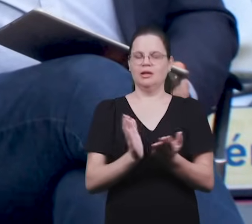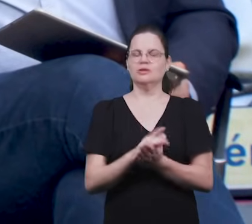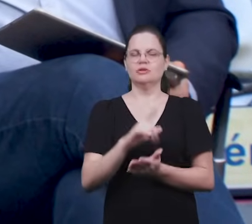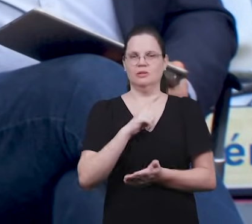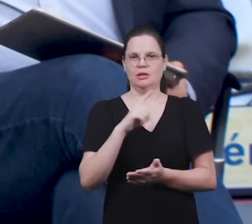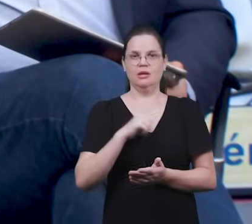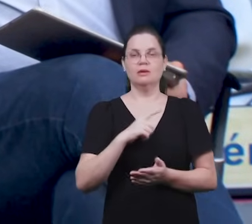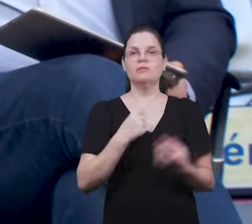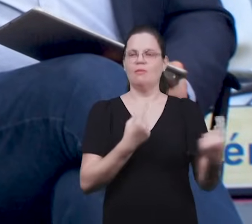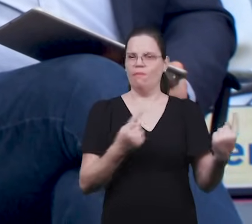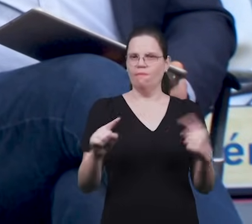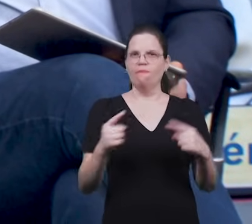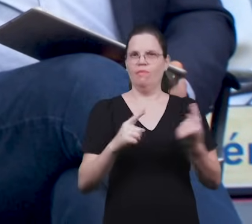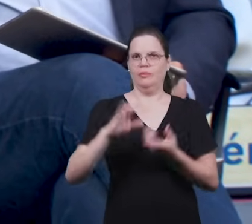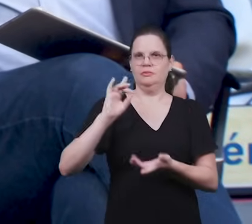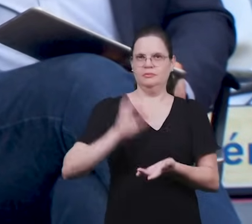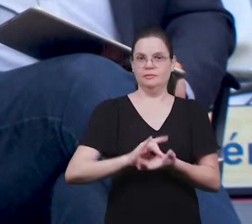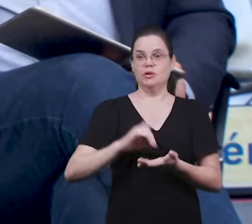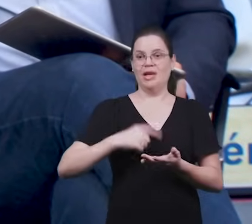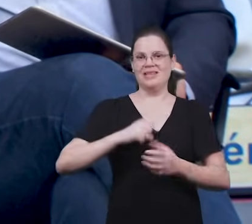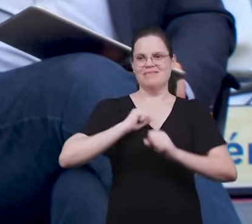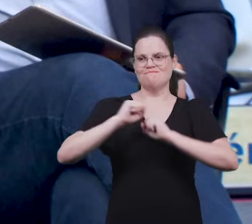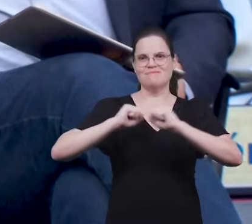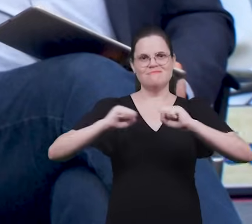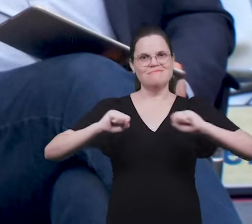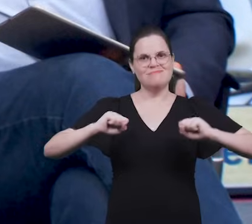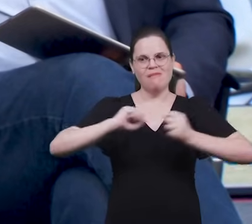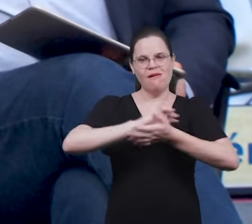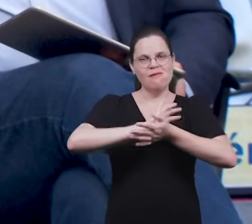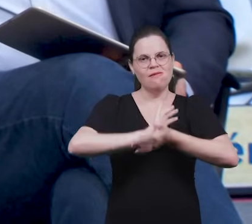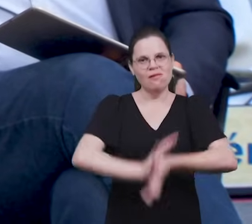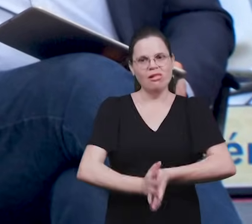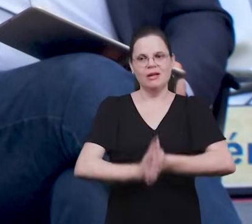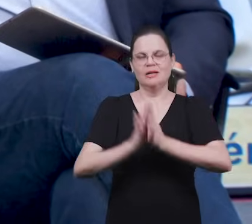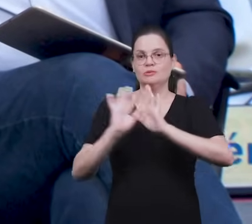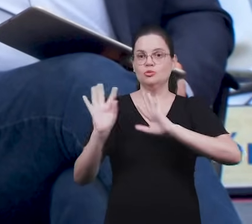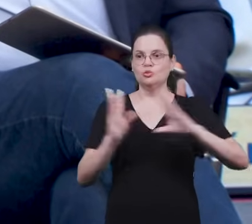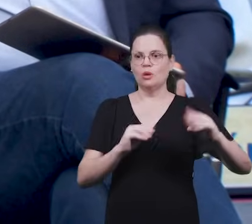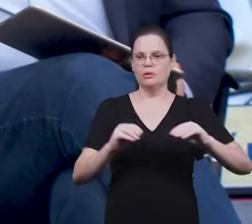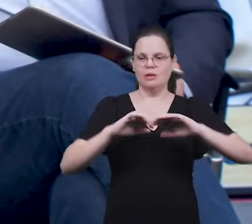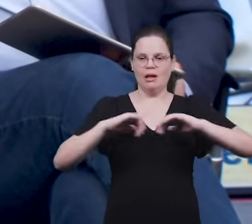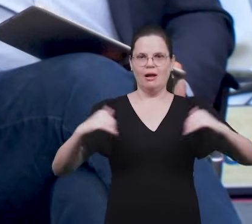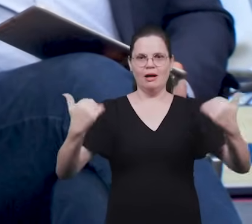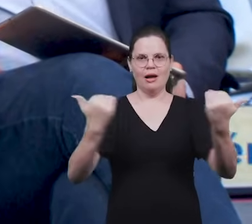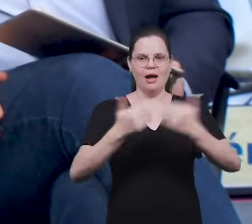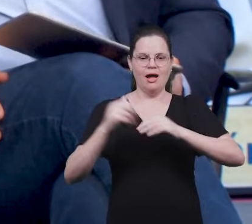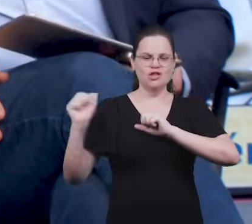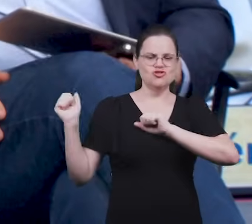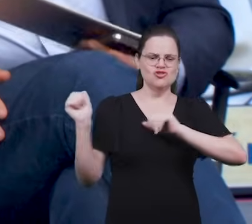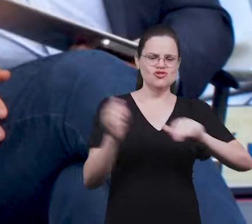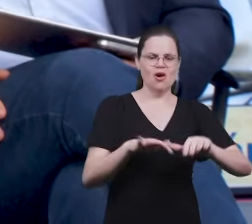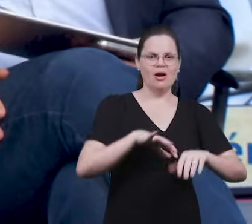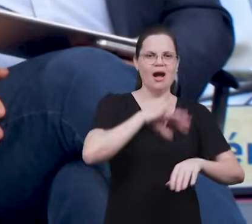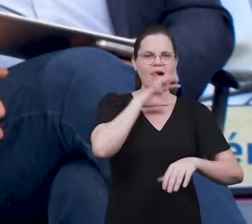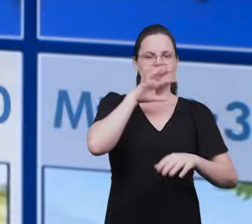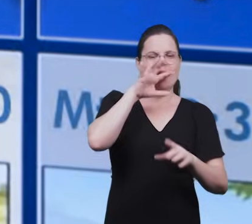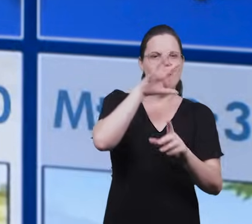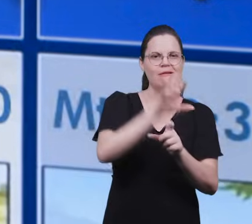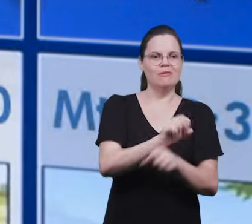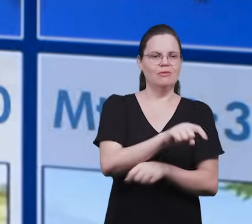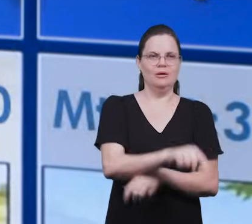fato houve uma tentativa quase que literal de esmagar, né, o período das arenas. Explica um pouquinho mais para nós sobre isso.